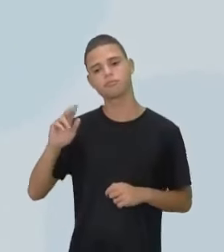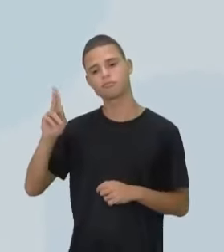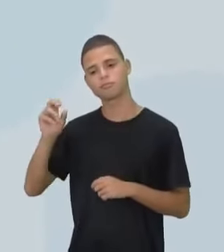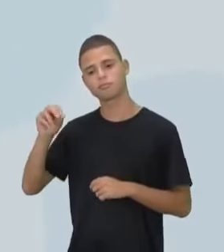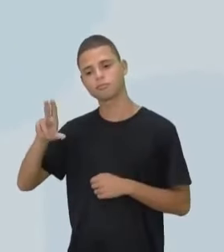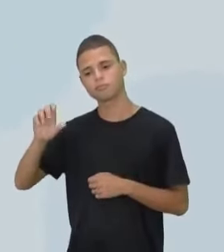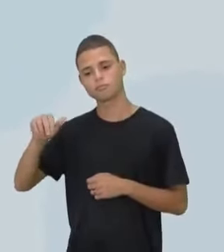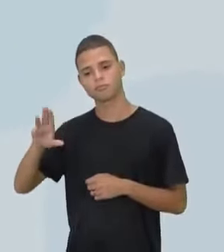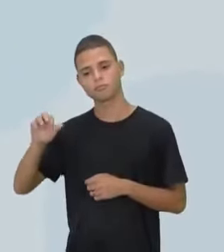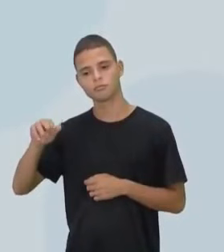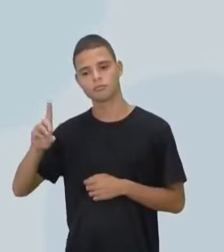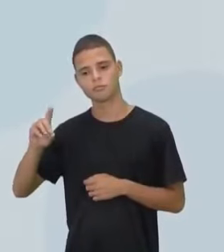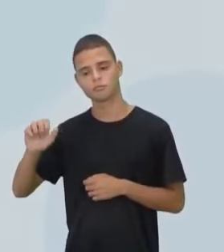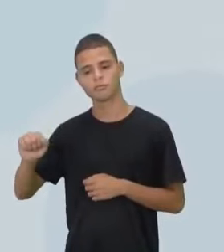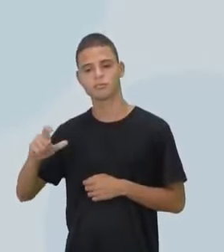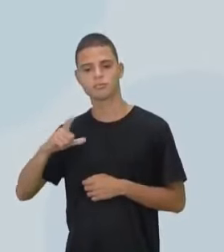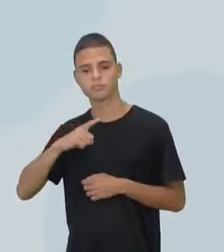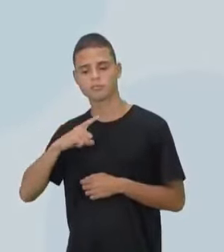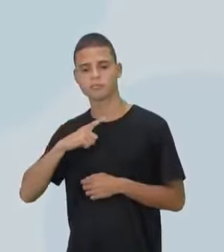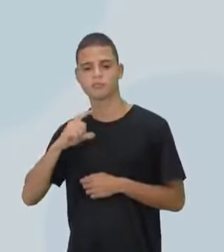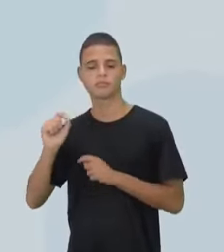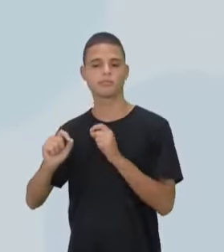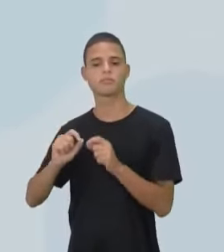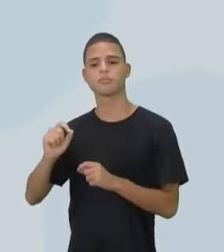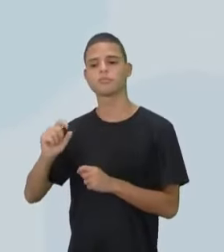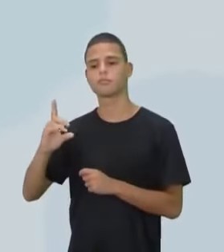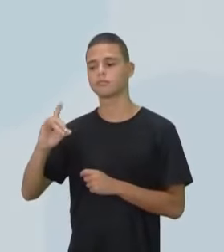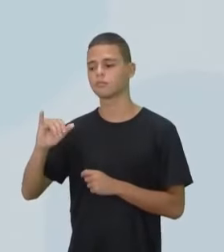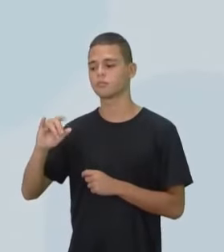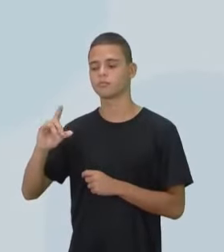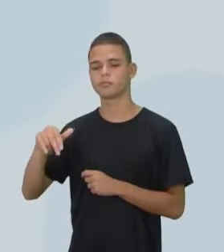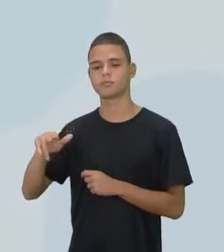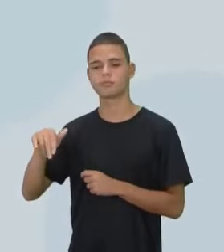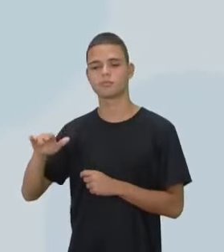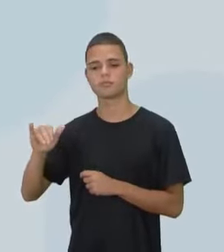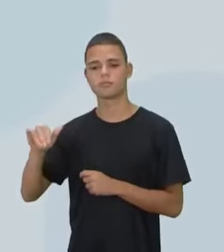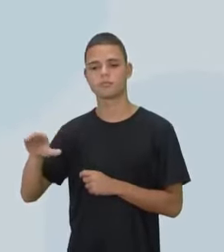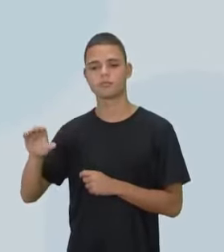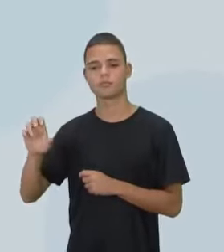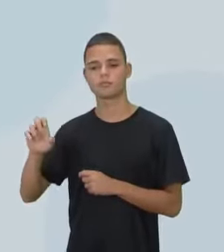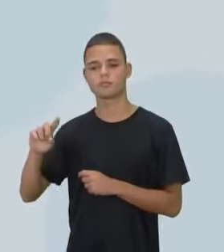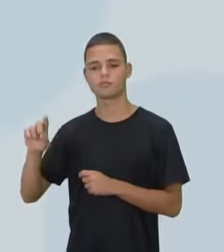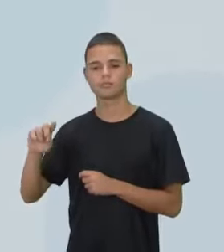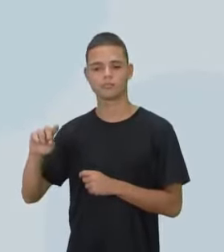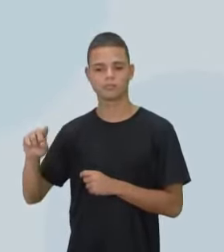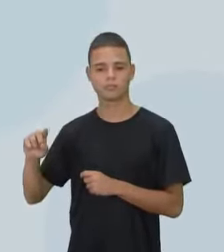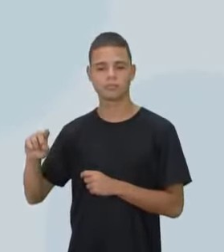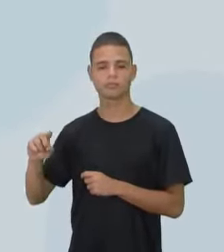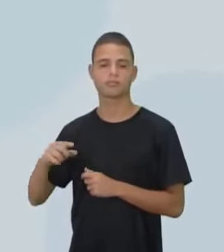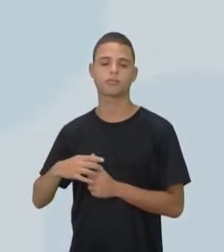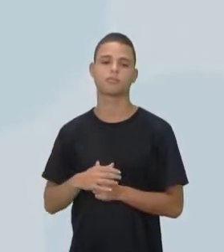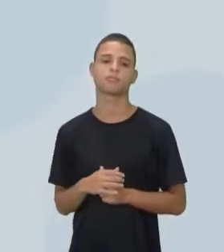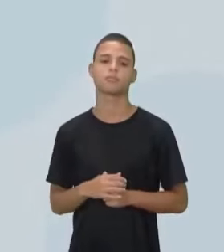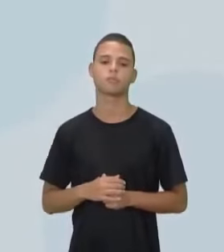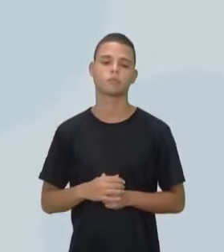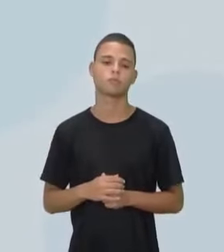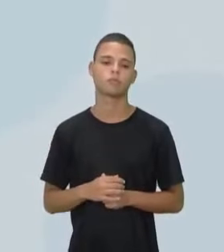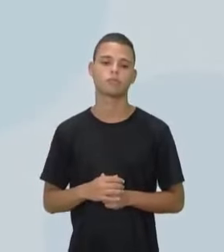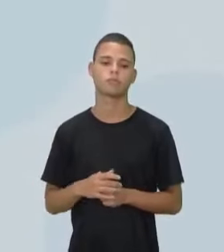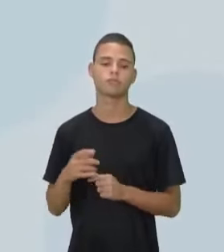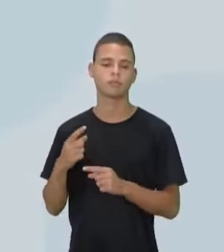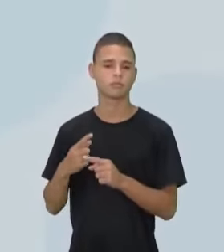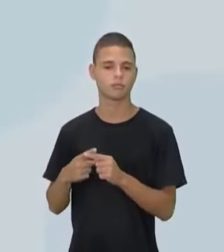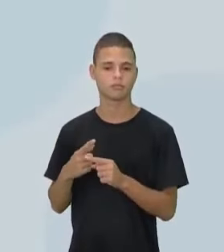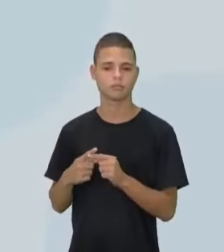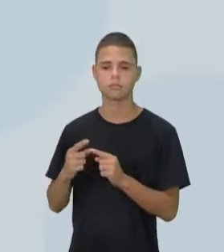os diques. A Holanda são Países Baixos. O que é País Baixo? Eu ia até fazer uma piadinha infame, mas não vou. Mas por quê?